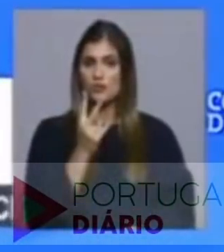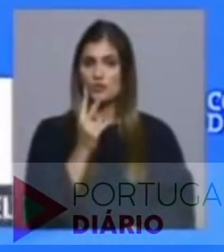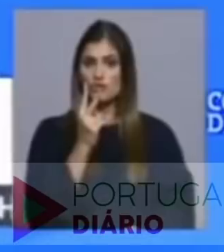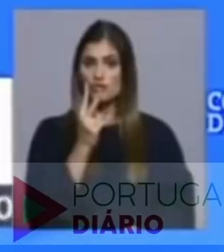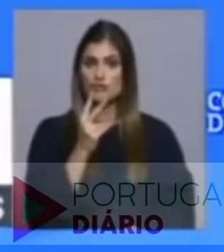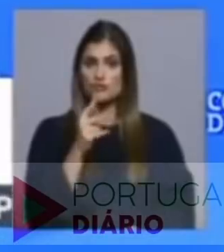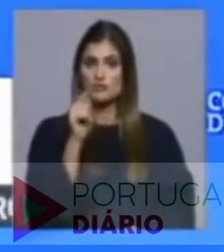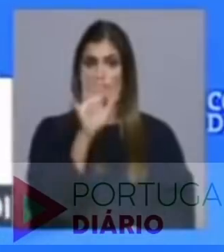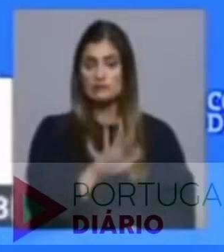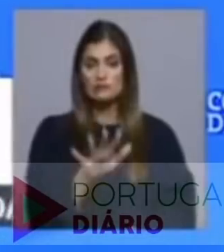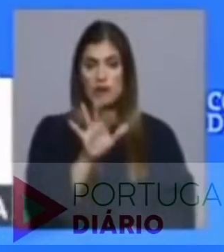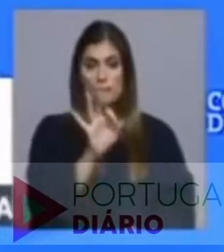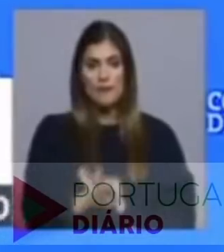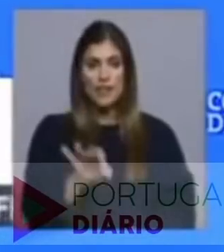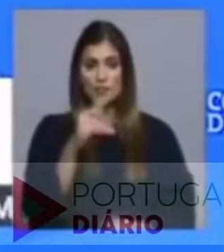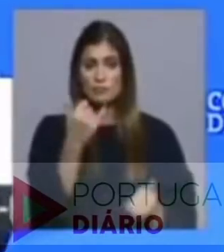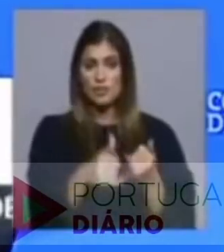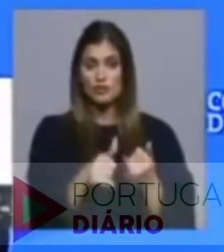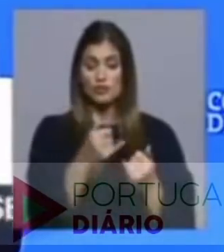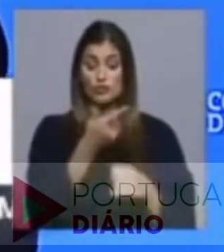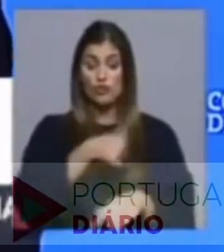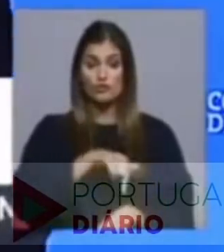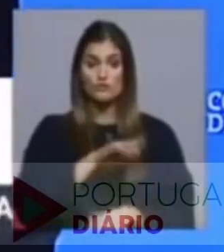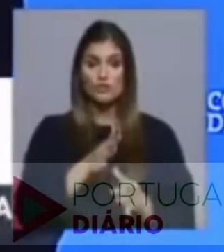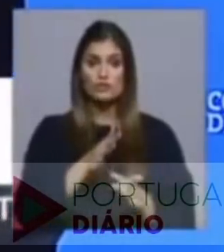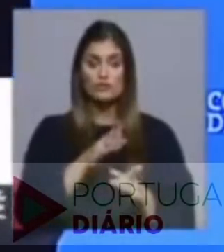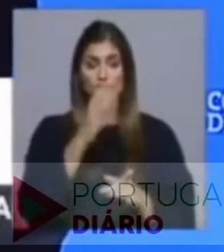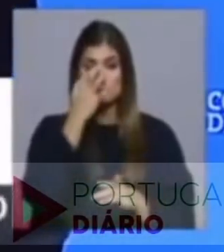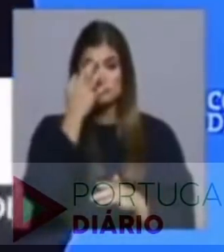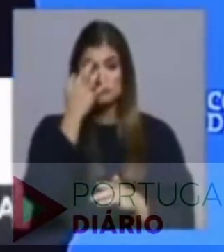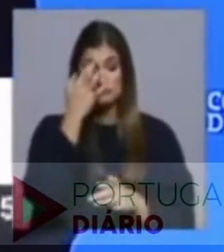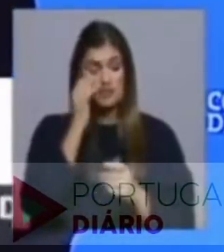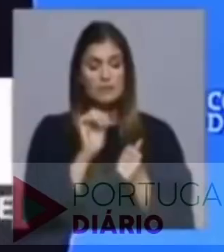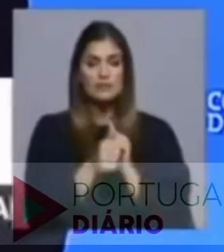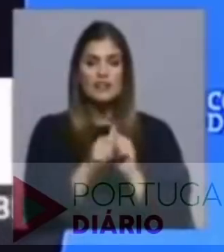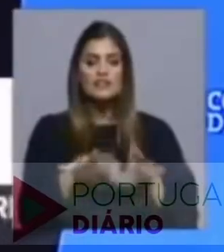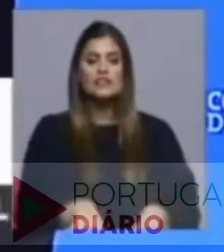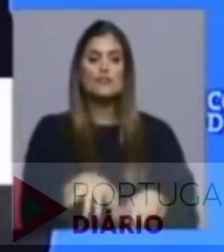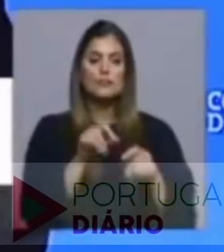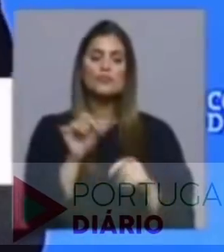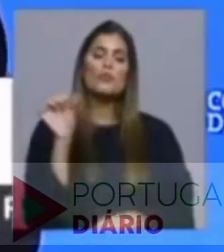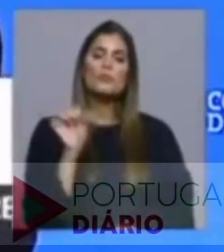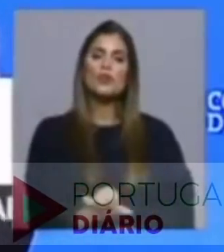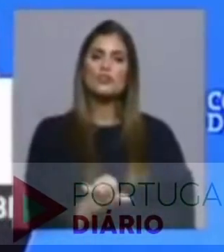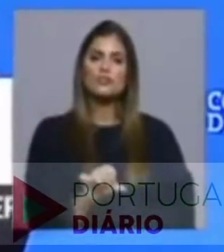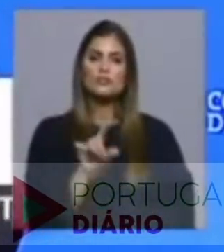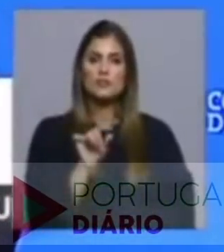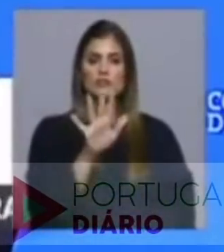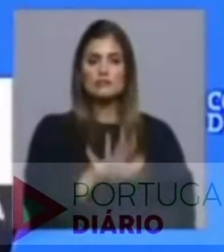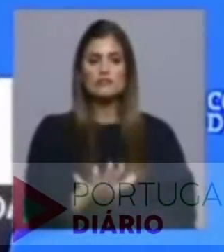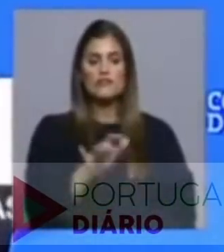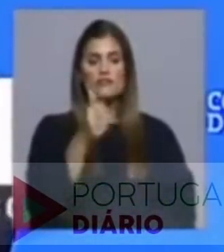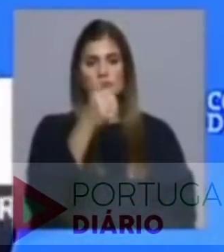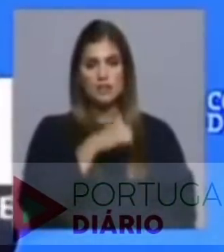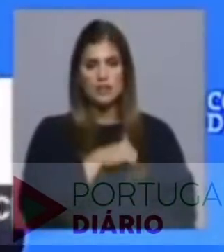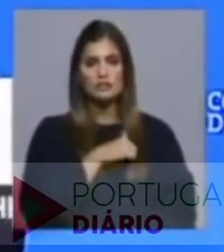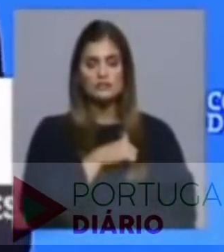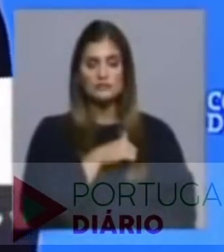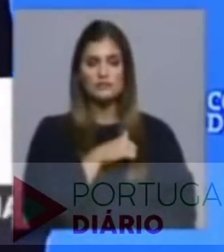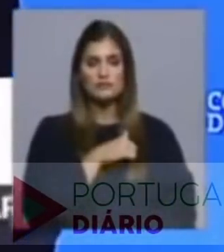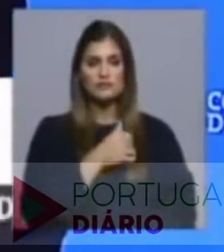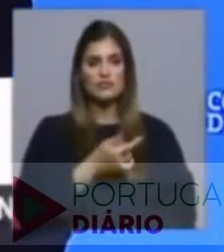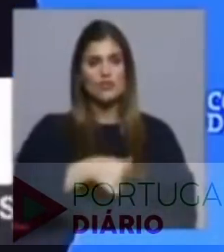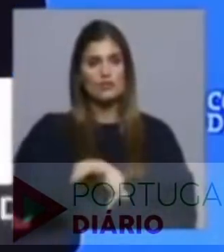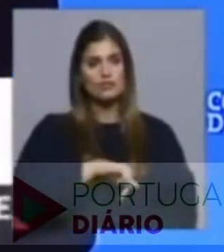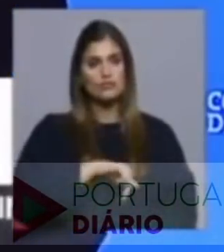de risco, onde temos de paralisar a nossa evolução, ou pior ainda, atingir a zona vermelha, onde temos